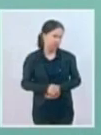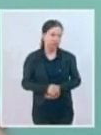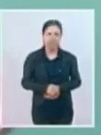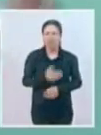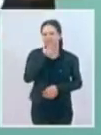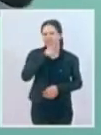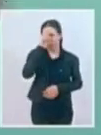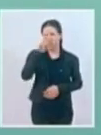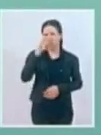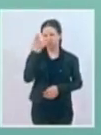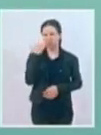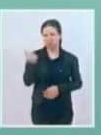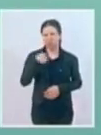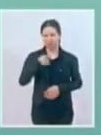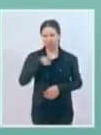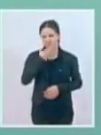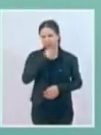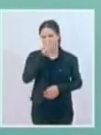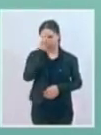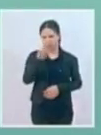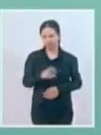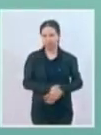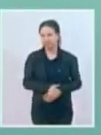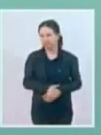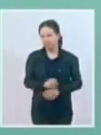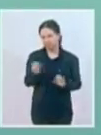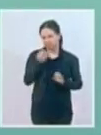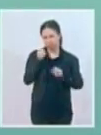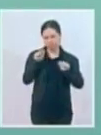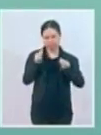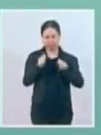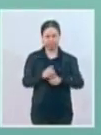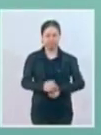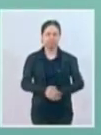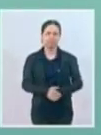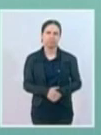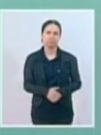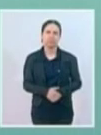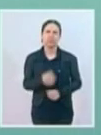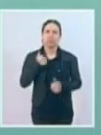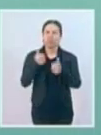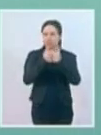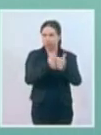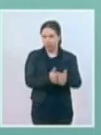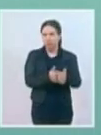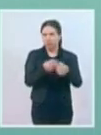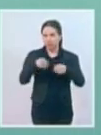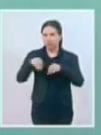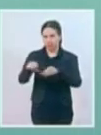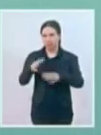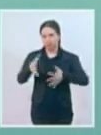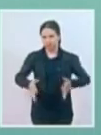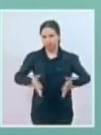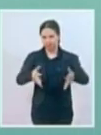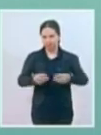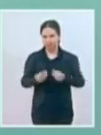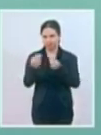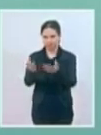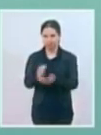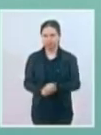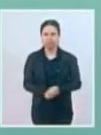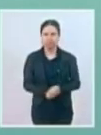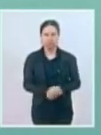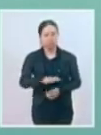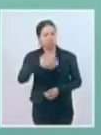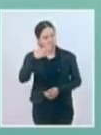questão das formalidades, mas tudo bem. Então, eu tive a oportunidade de acompanhar essas entregas, inclusive a